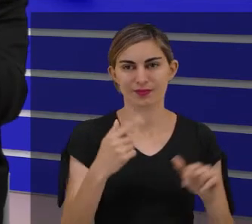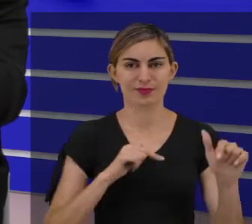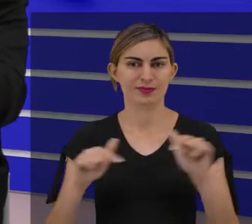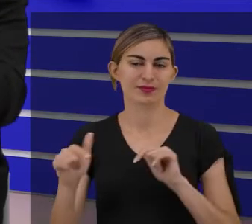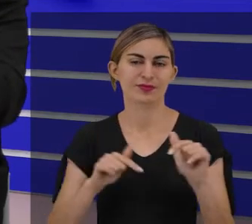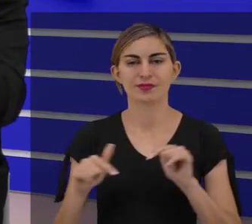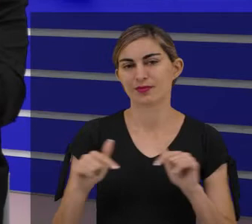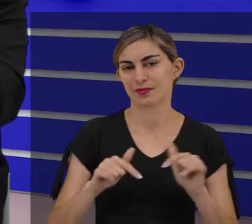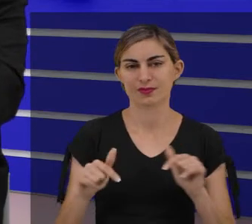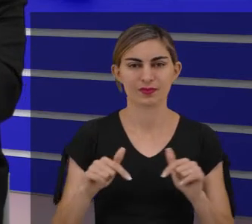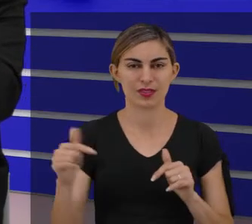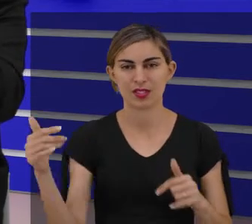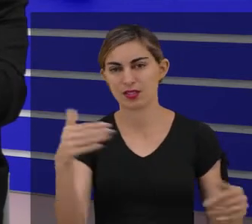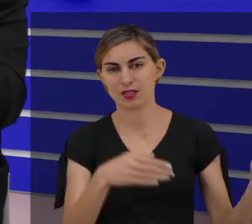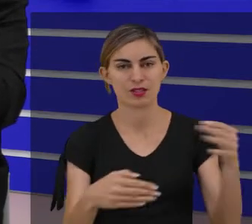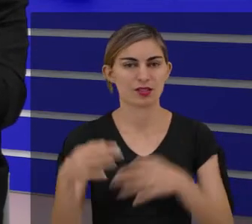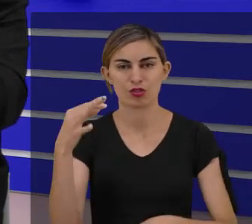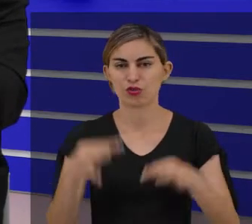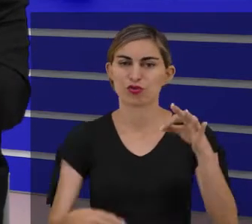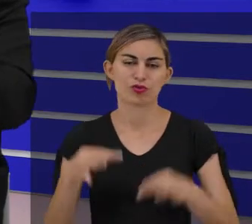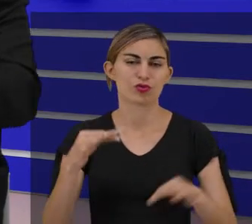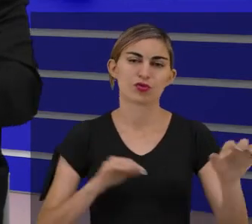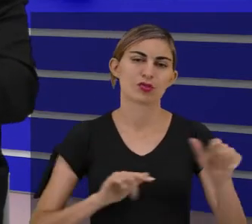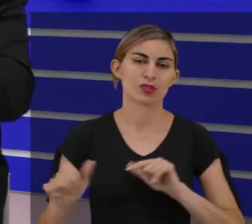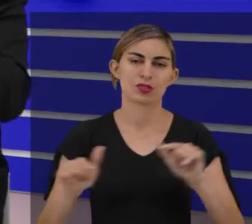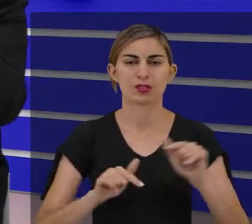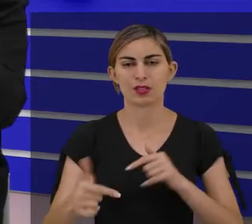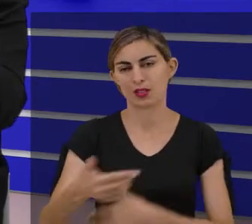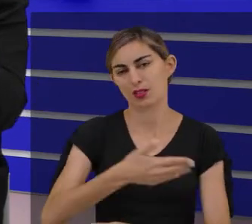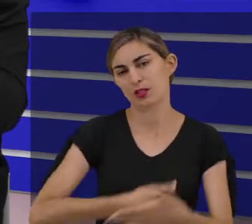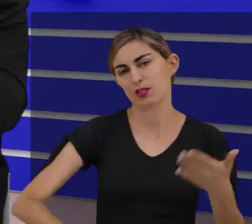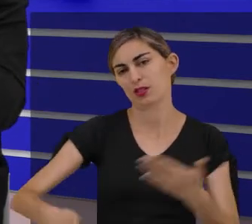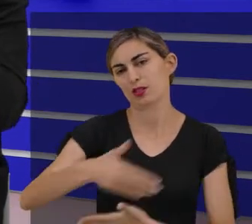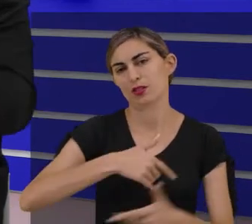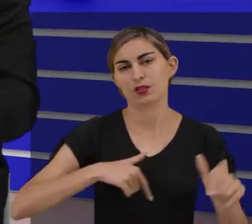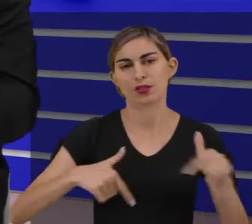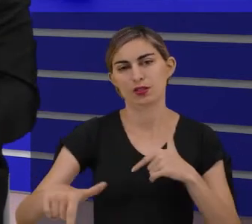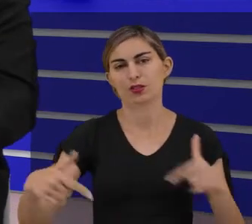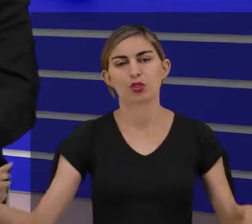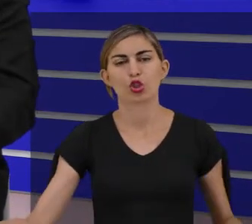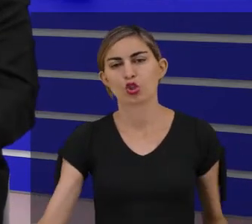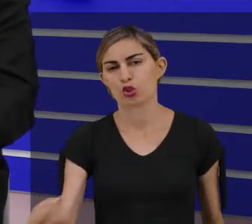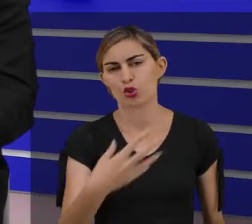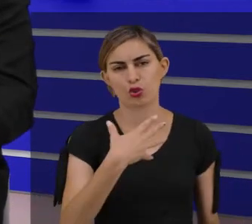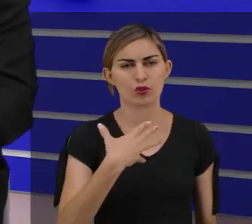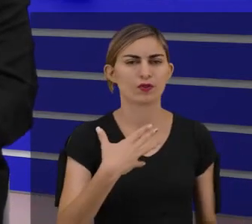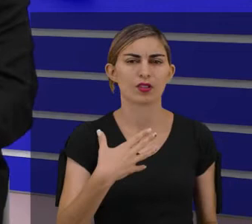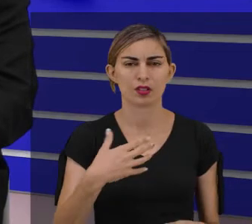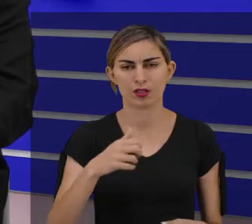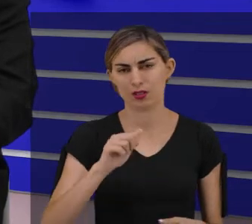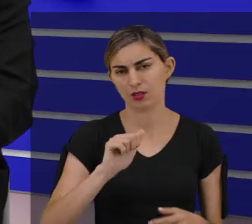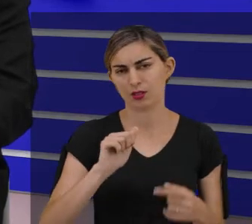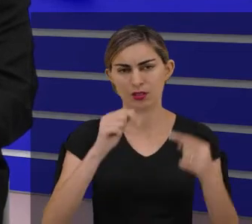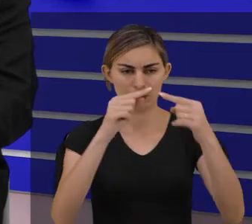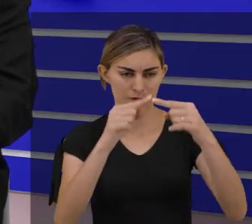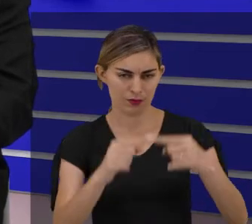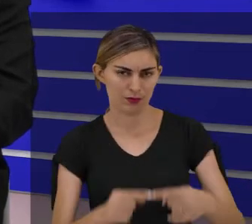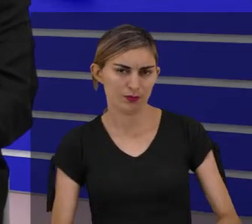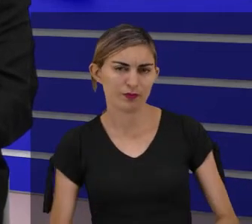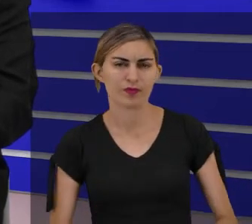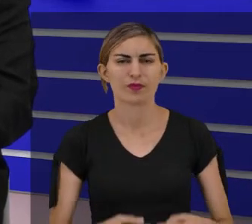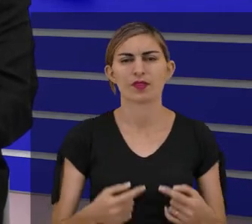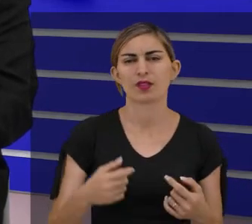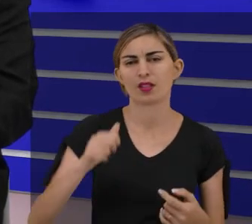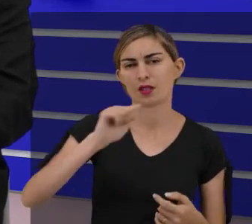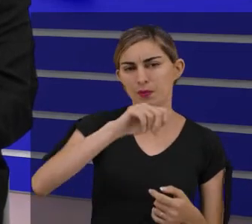trabalhista, do acesso à justiça do trabalho, das relações de trabalho. Sim. Essas novas relações, a relação com os aplicativos, e